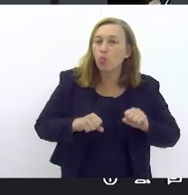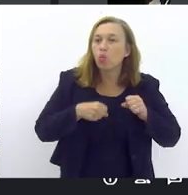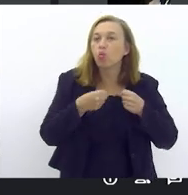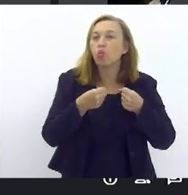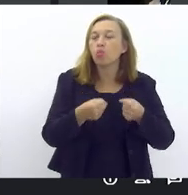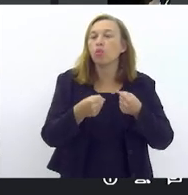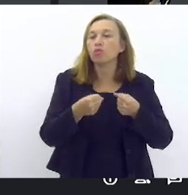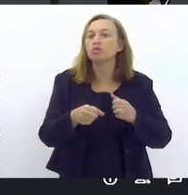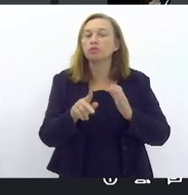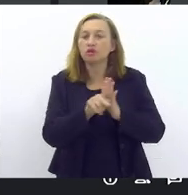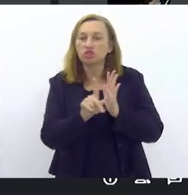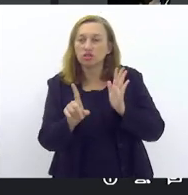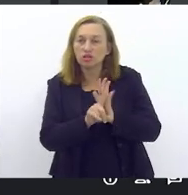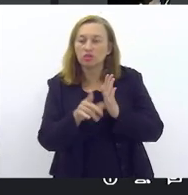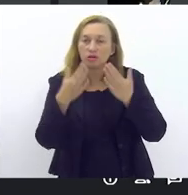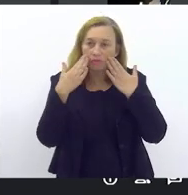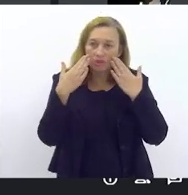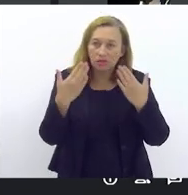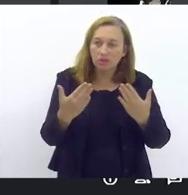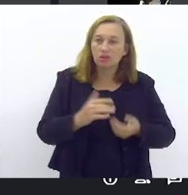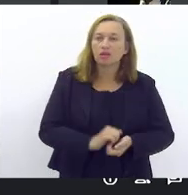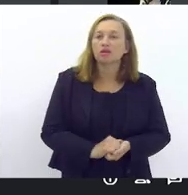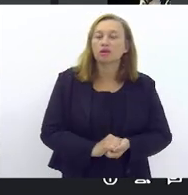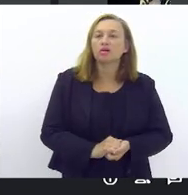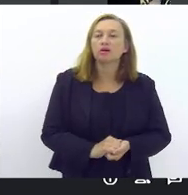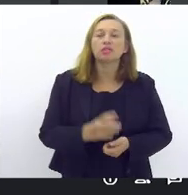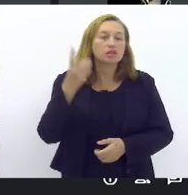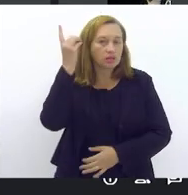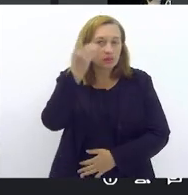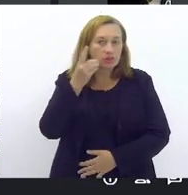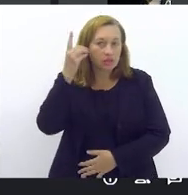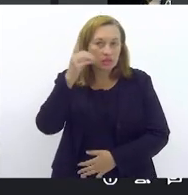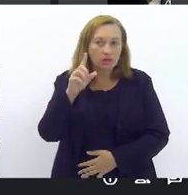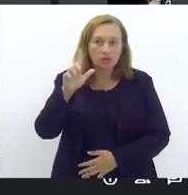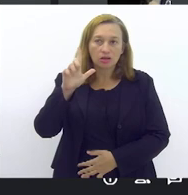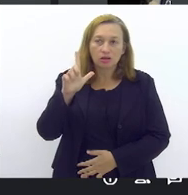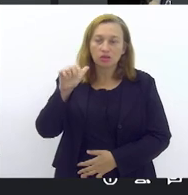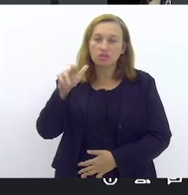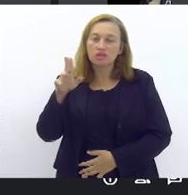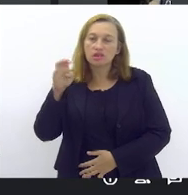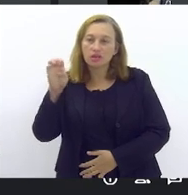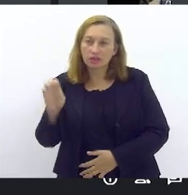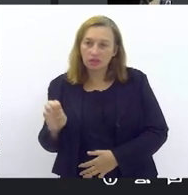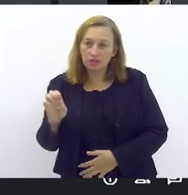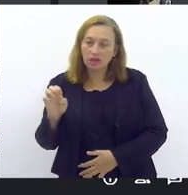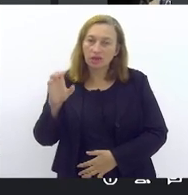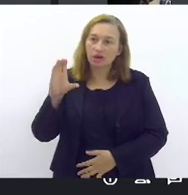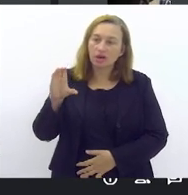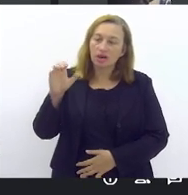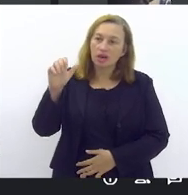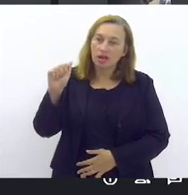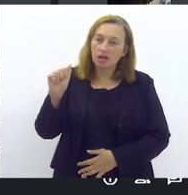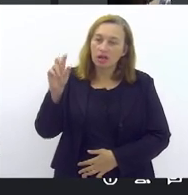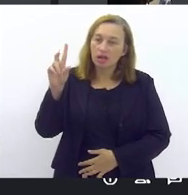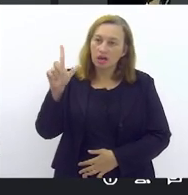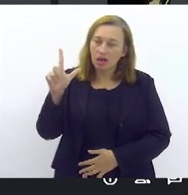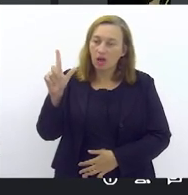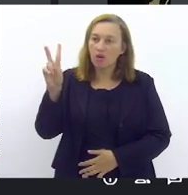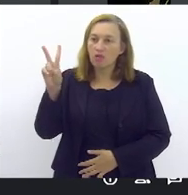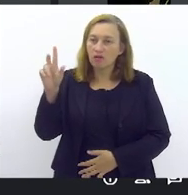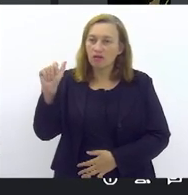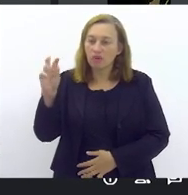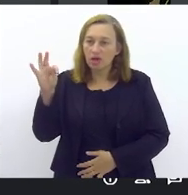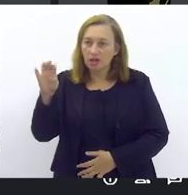do projeto de lei que foi apresentado pela deputada Luciane Cavalcante, com o apoio do